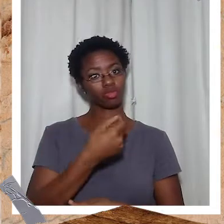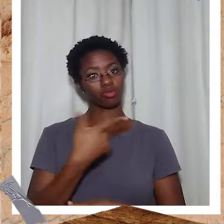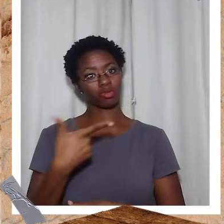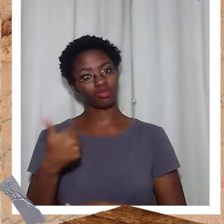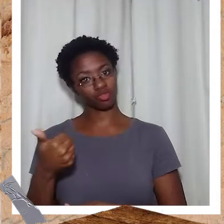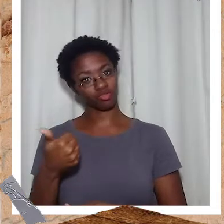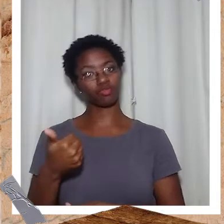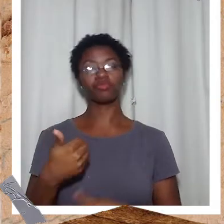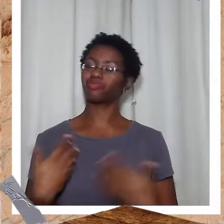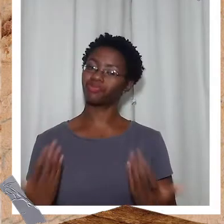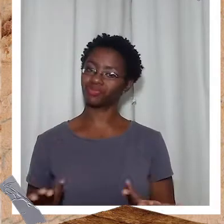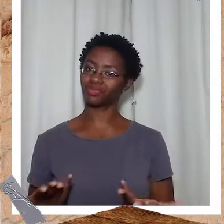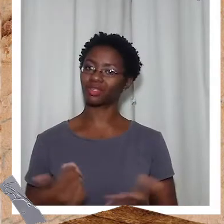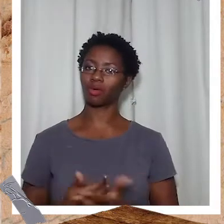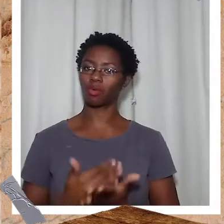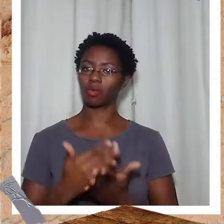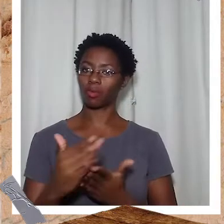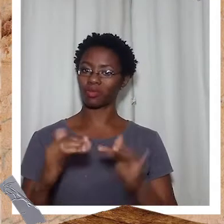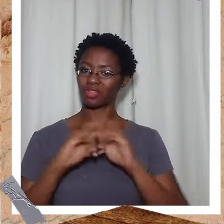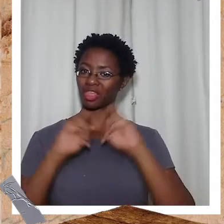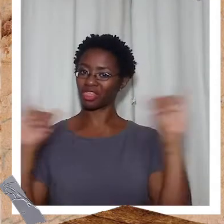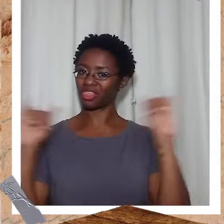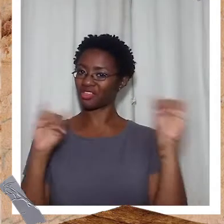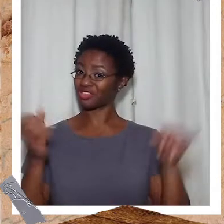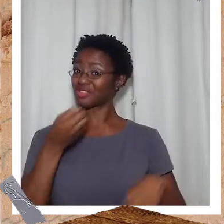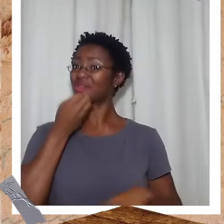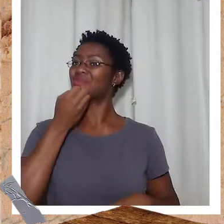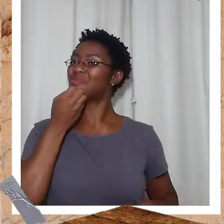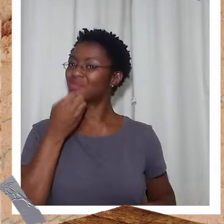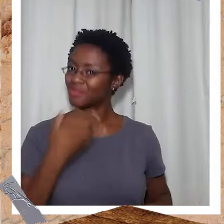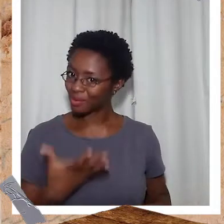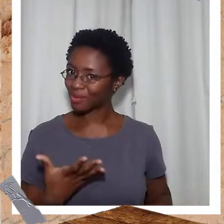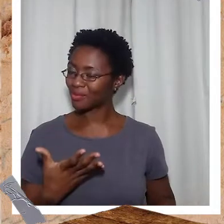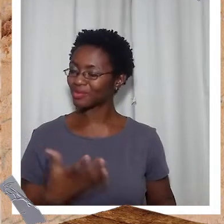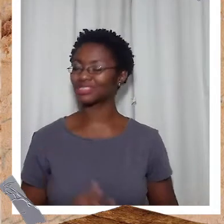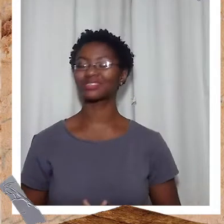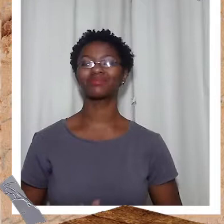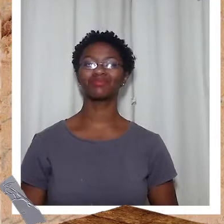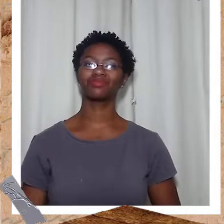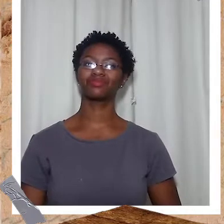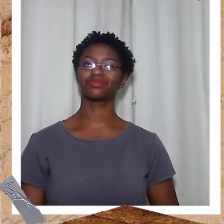Então, estamos aqui começando com boas novas,